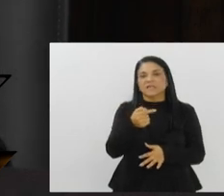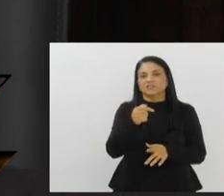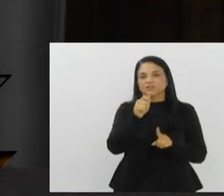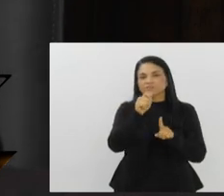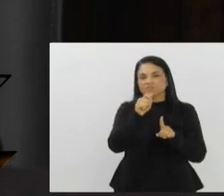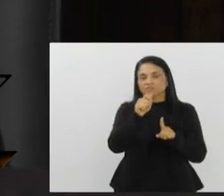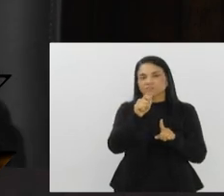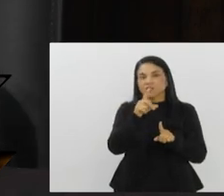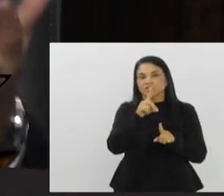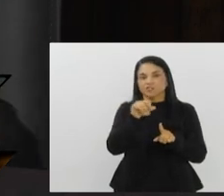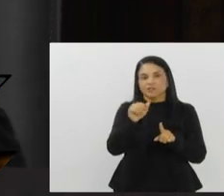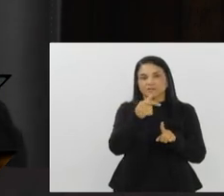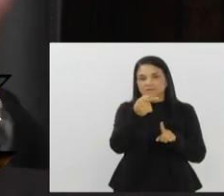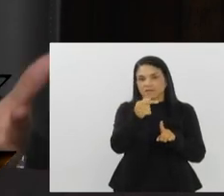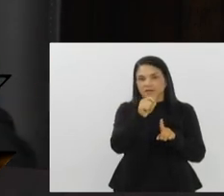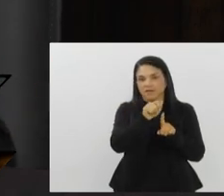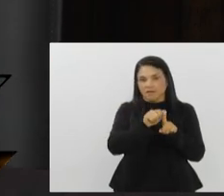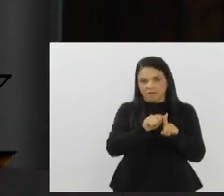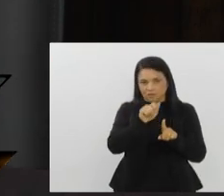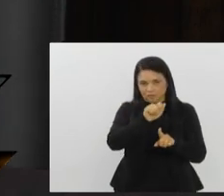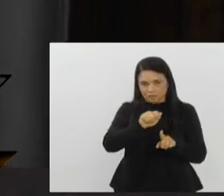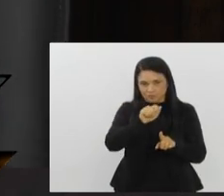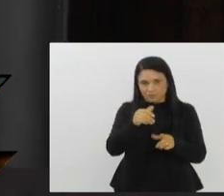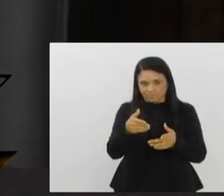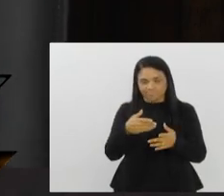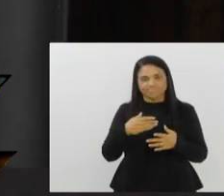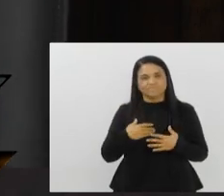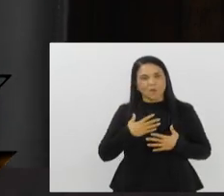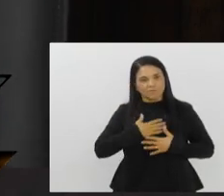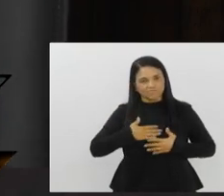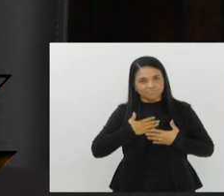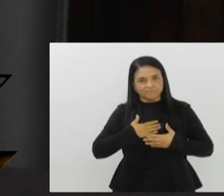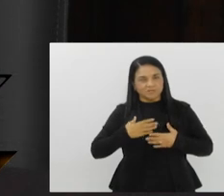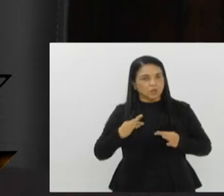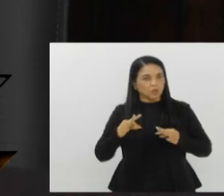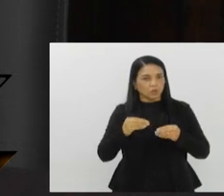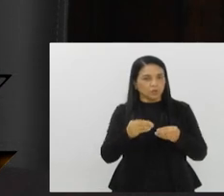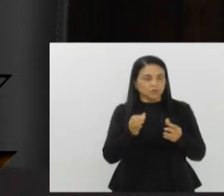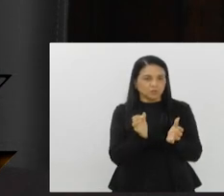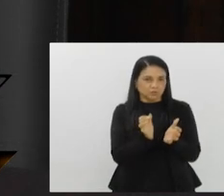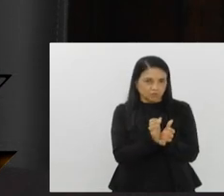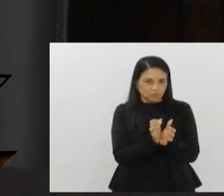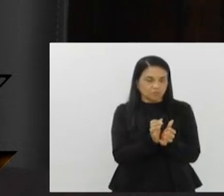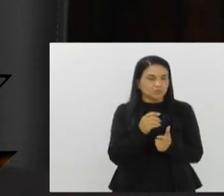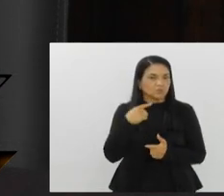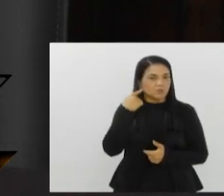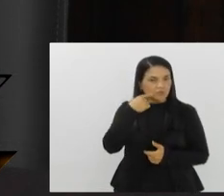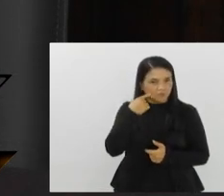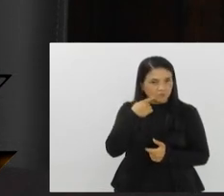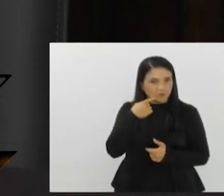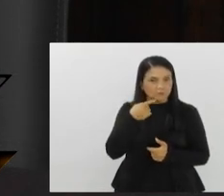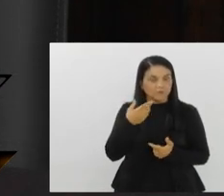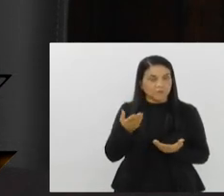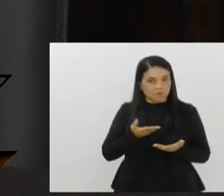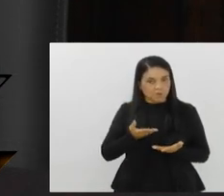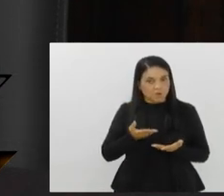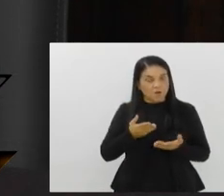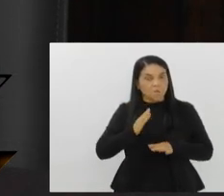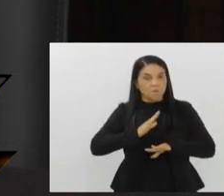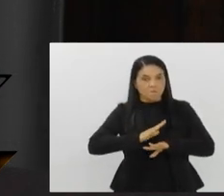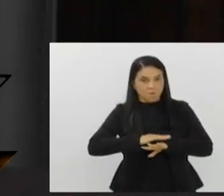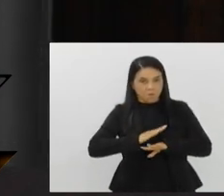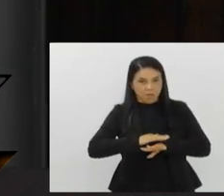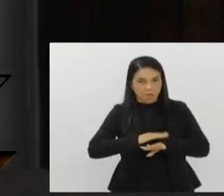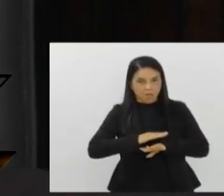felicidade muito grande para para toda a classe ah vivemos seguimos vivendo o momento de